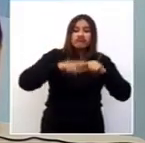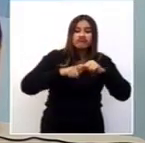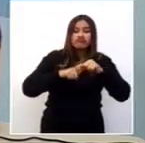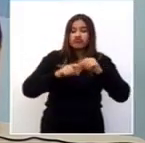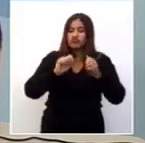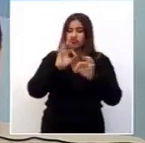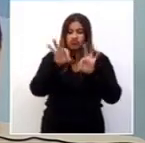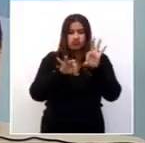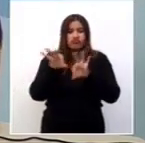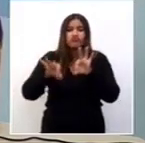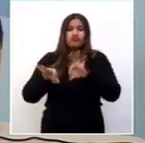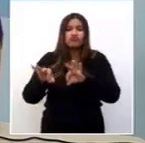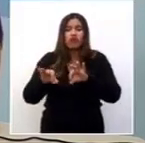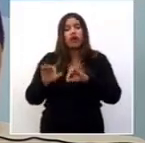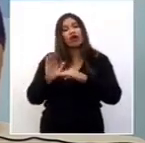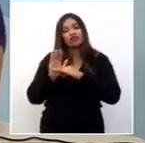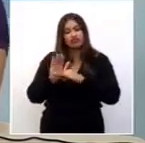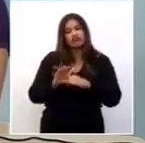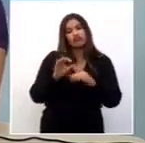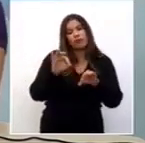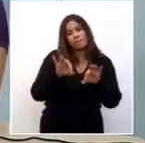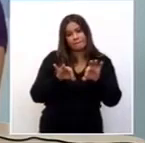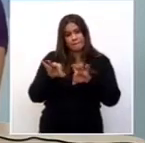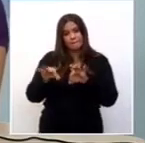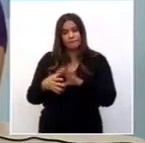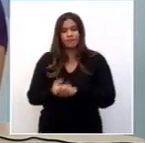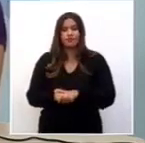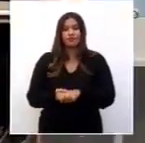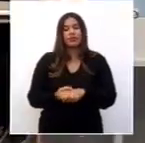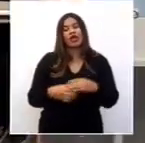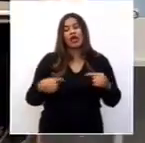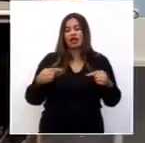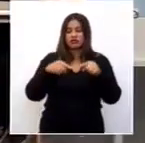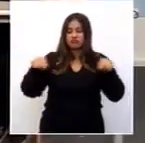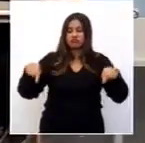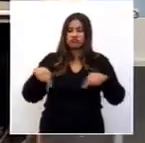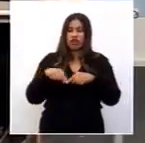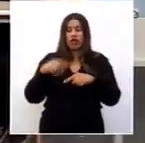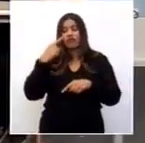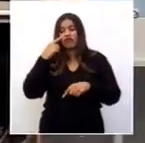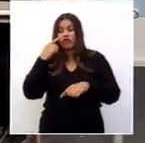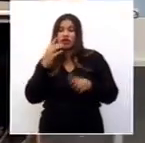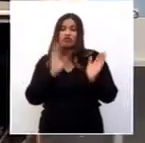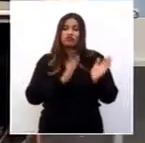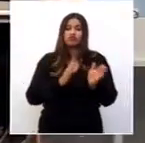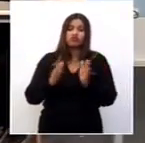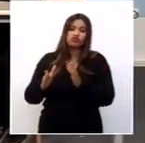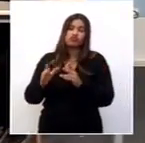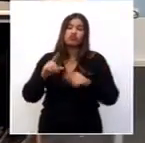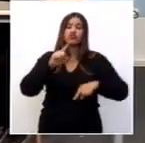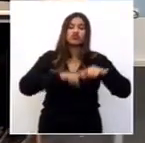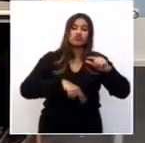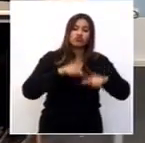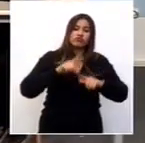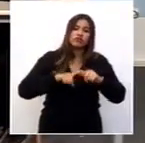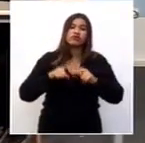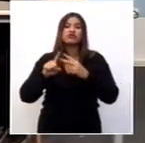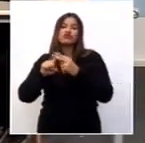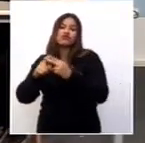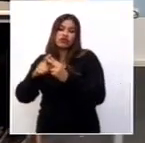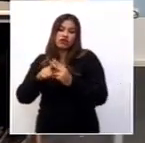esse projeto. Aí, claro, observando a gestão de sala de aula e também os instrumentos e ferramentas